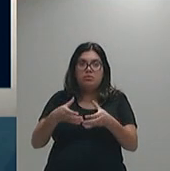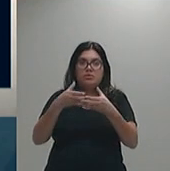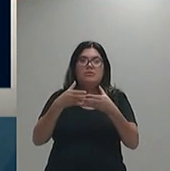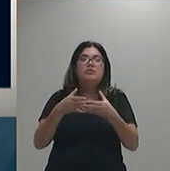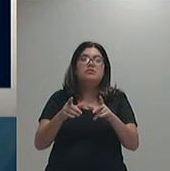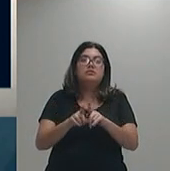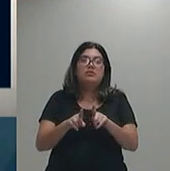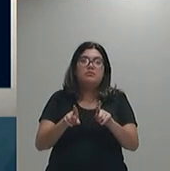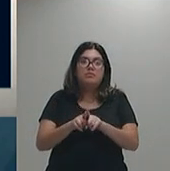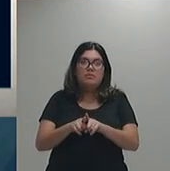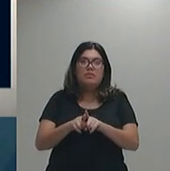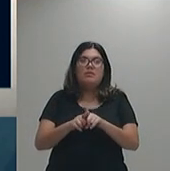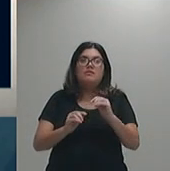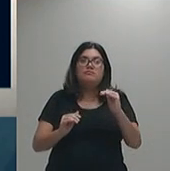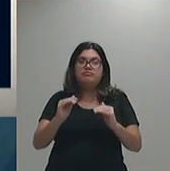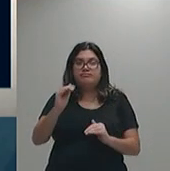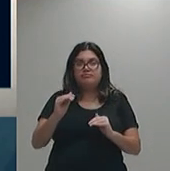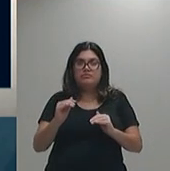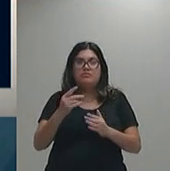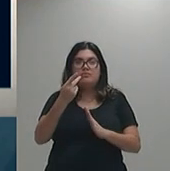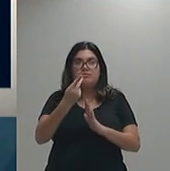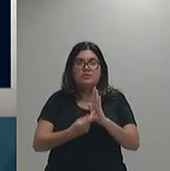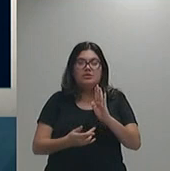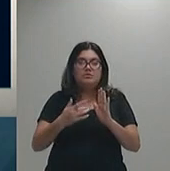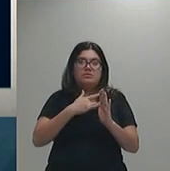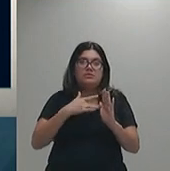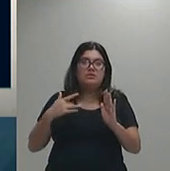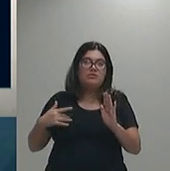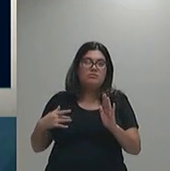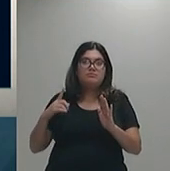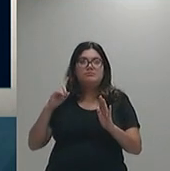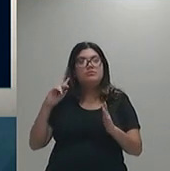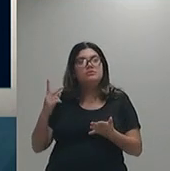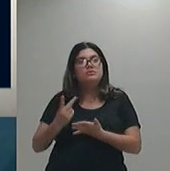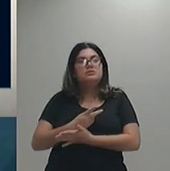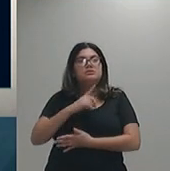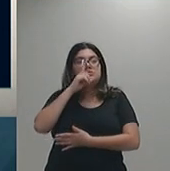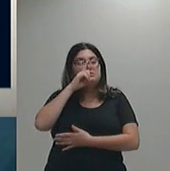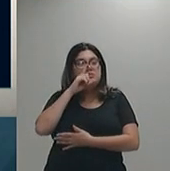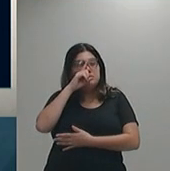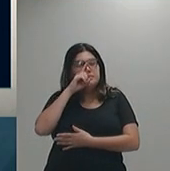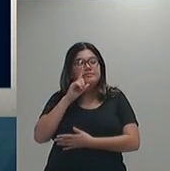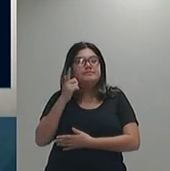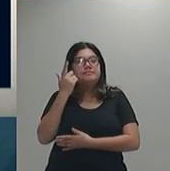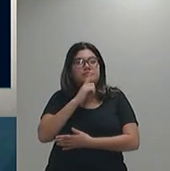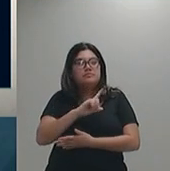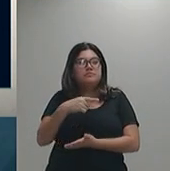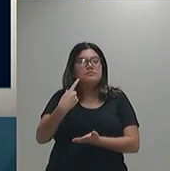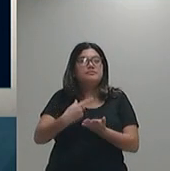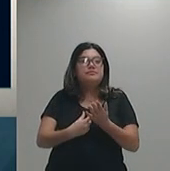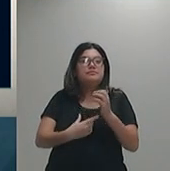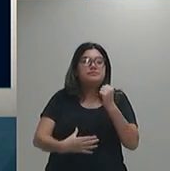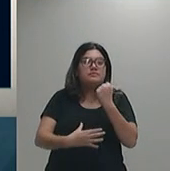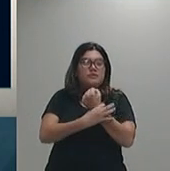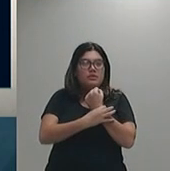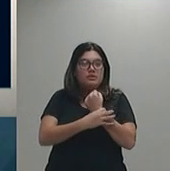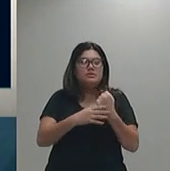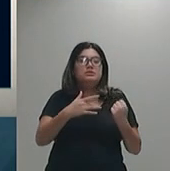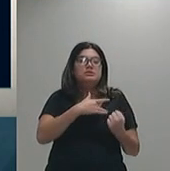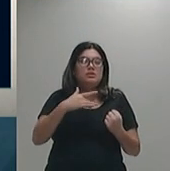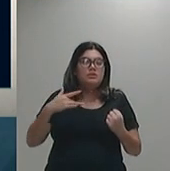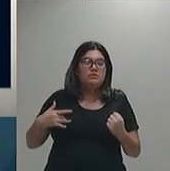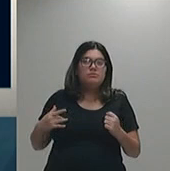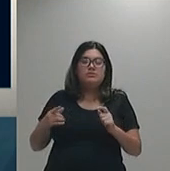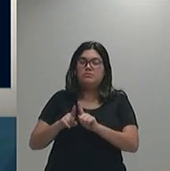plano de saúde não pode resultar em risco a preservação da chá da vida do usuário e se